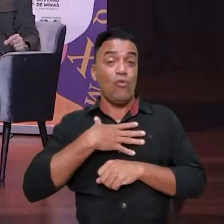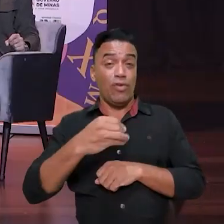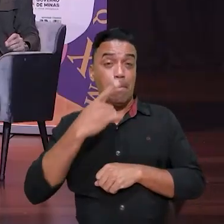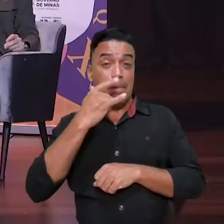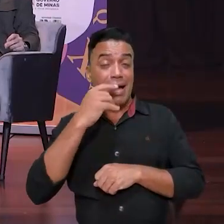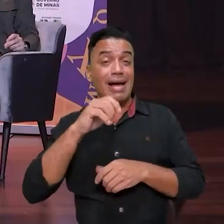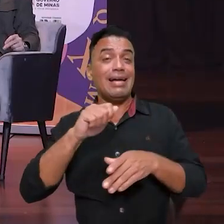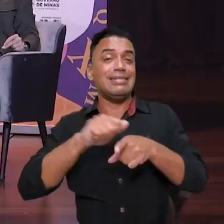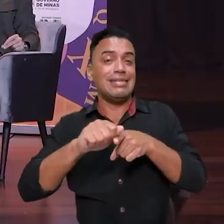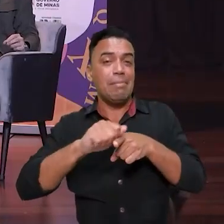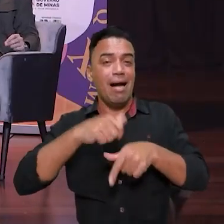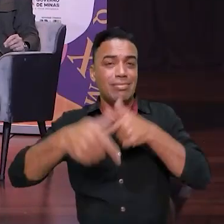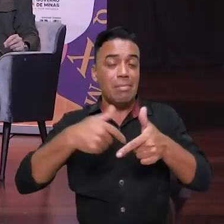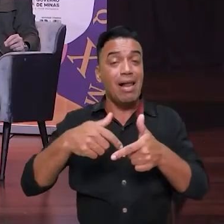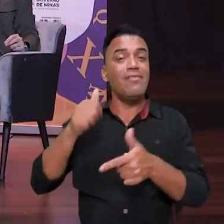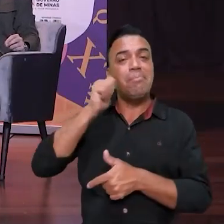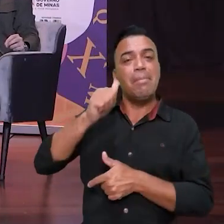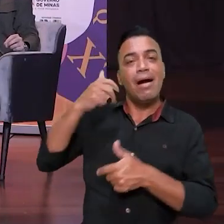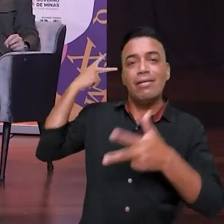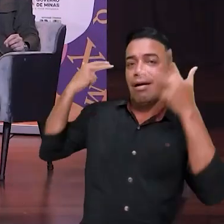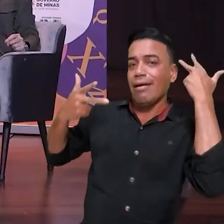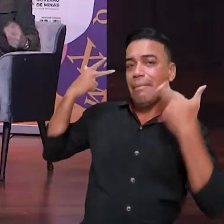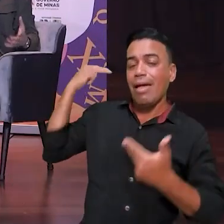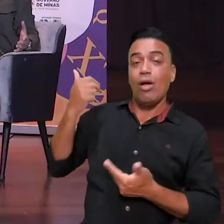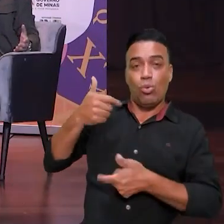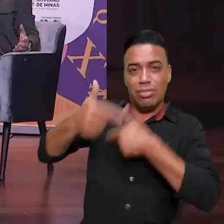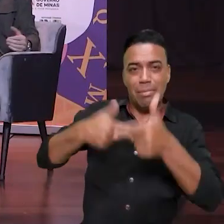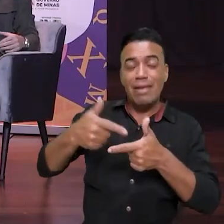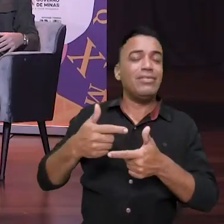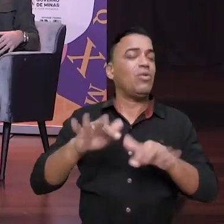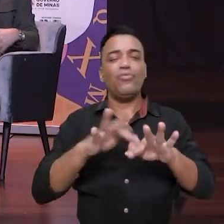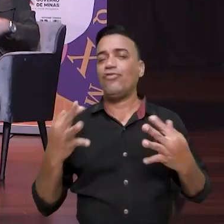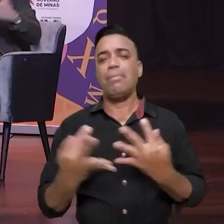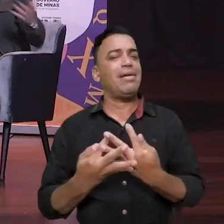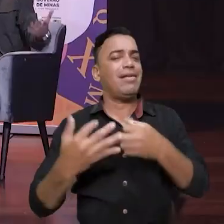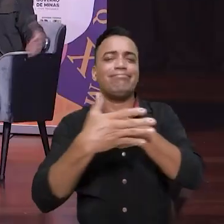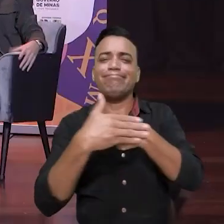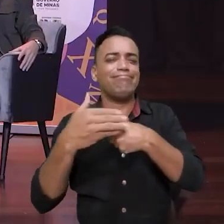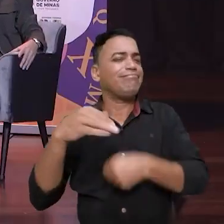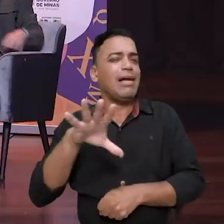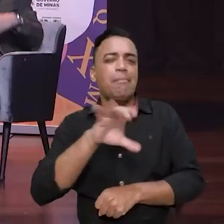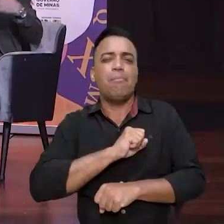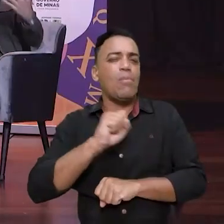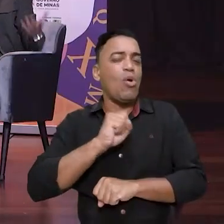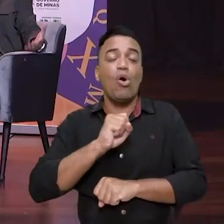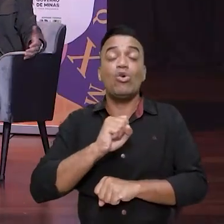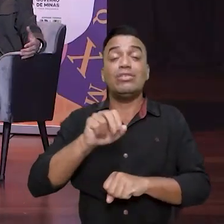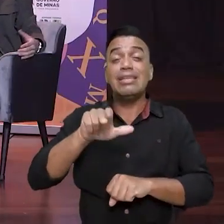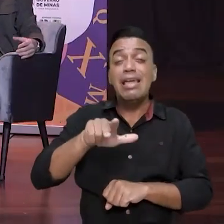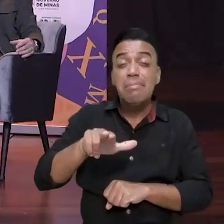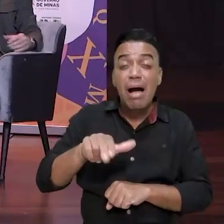cabeleireira. Eu tive o privilégio de uma família muito amorosa, apesar de todos os problemas, com irmãos